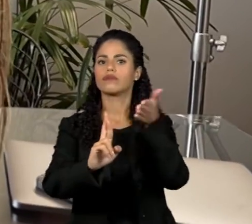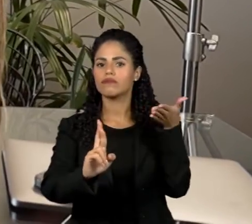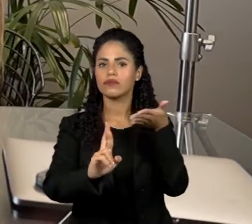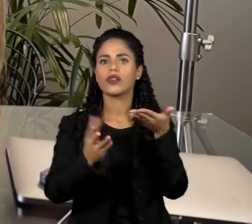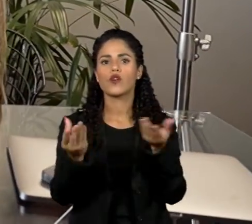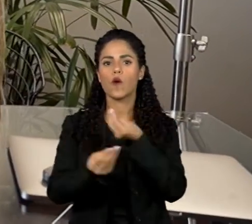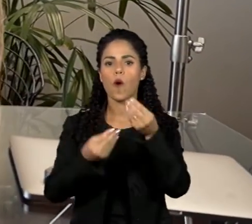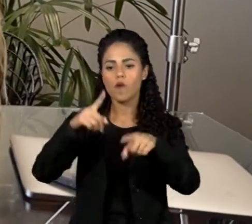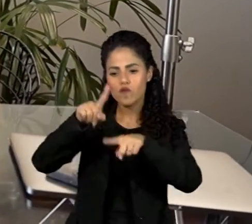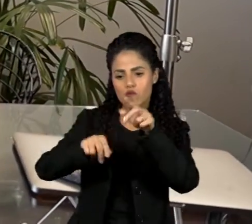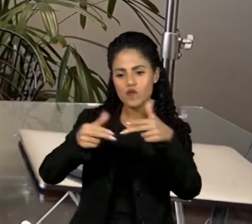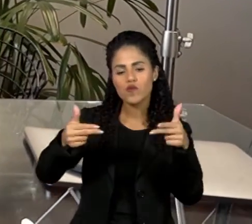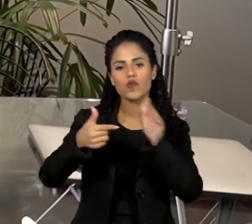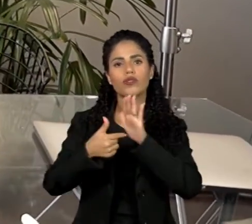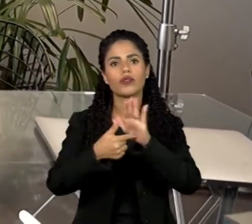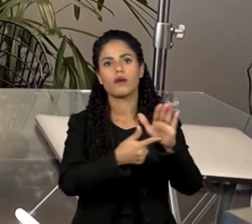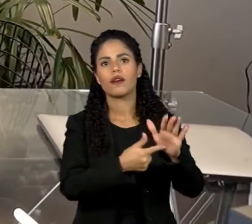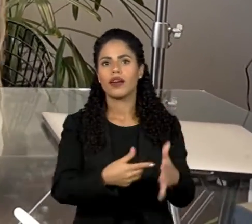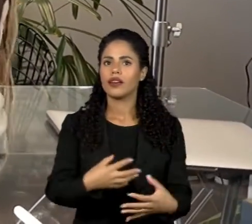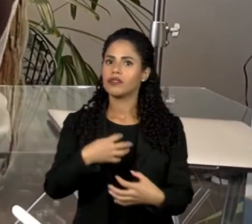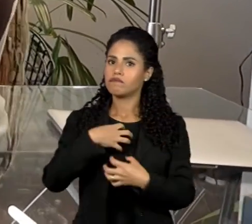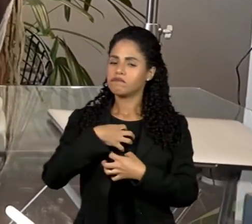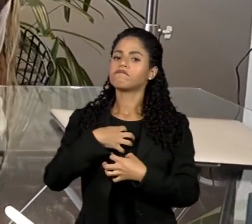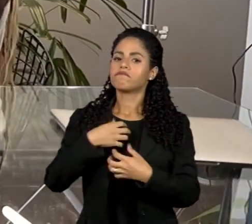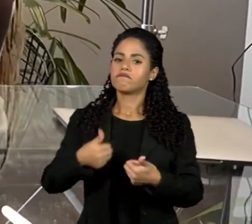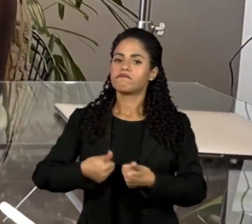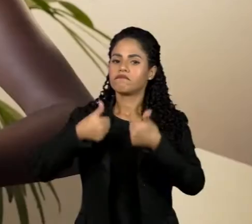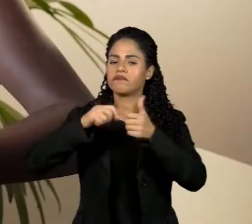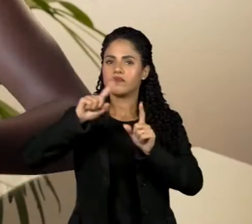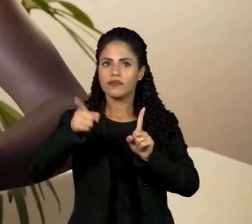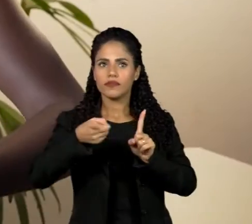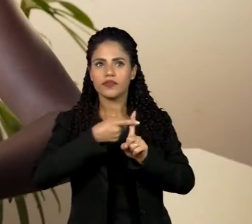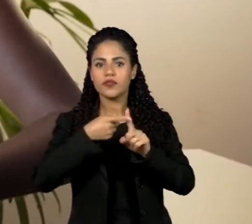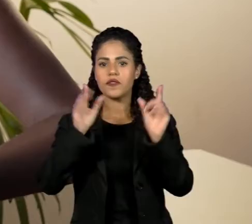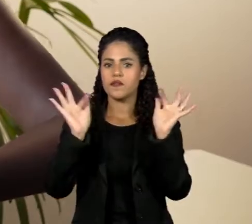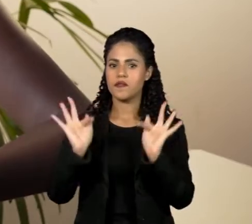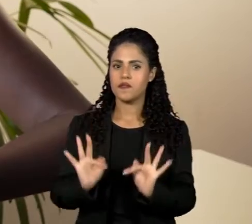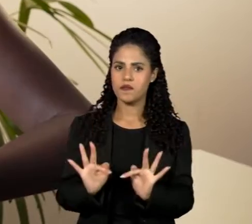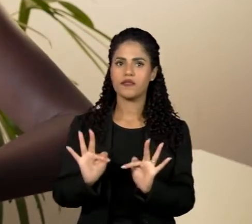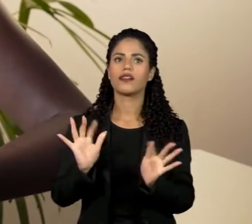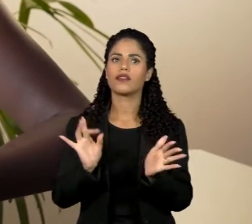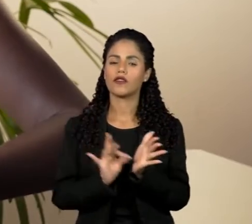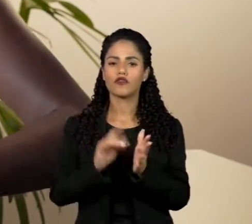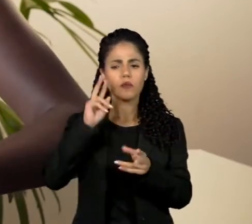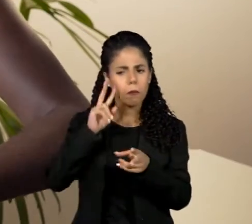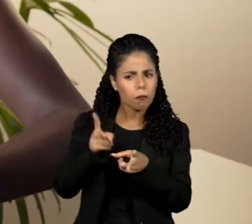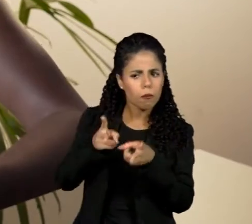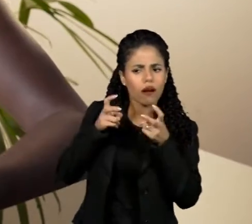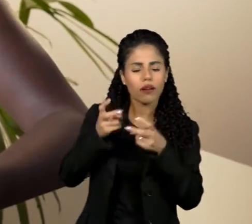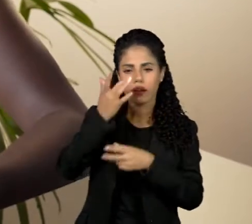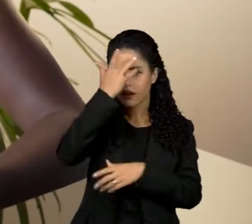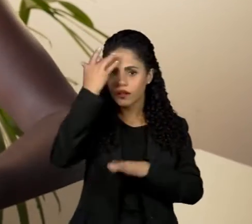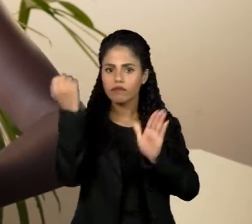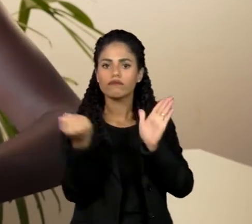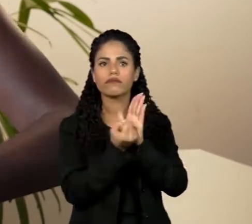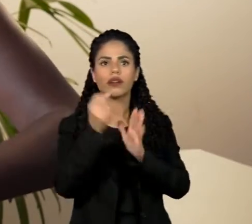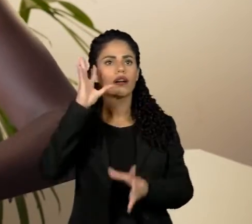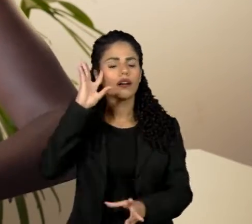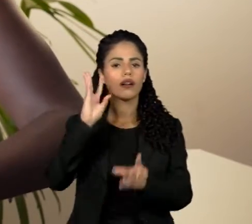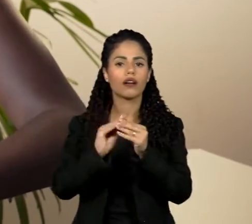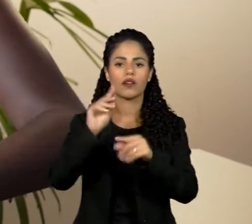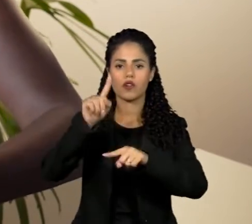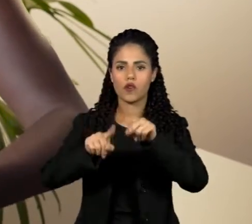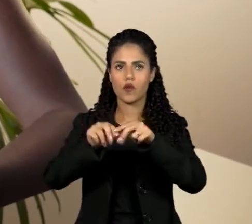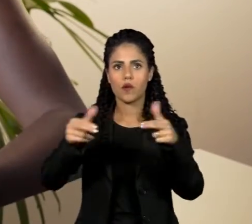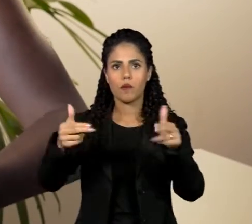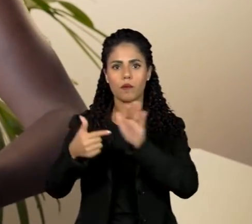os produtos, eu fico até positivamente feliz de ver que as pessoas estão entendendo que o produto final